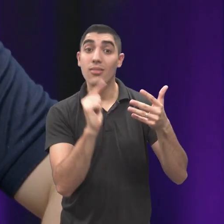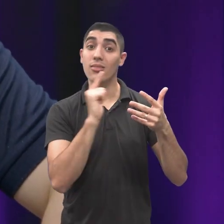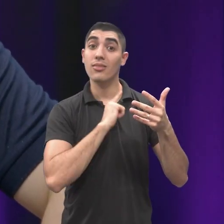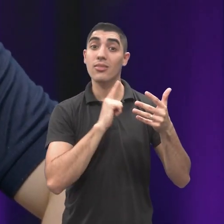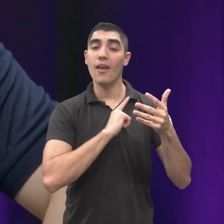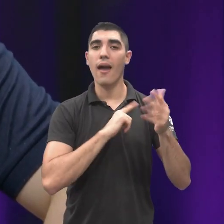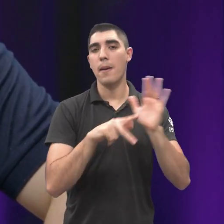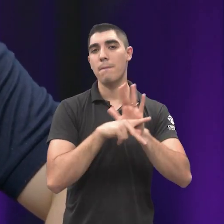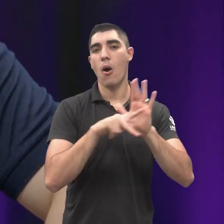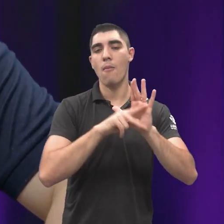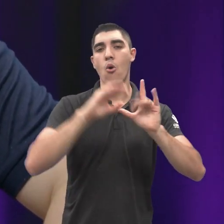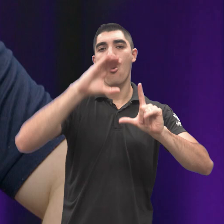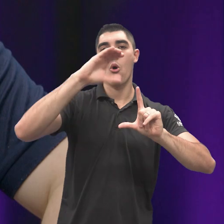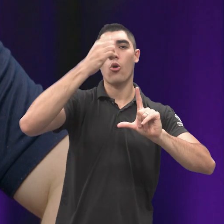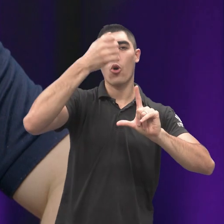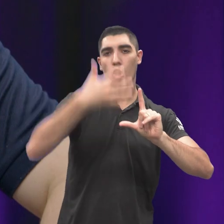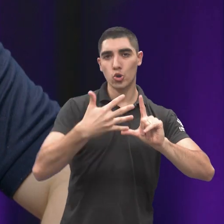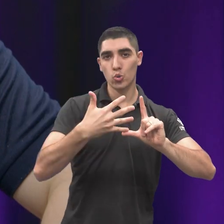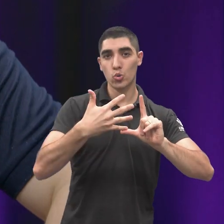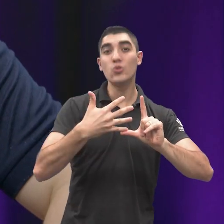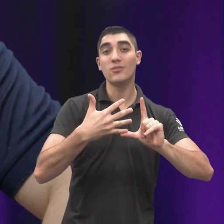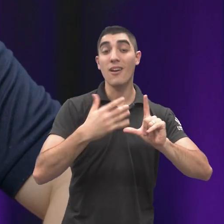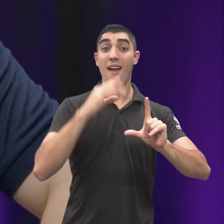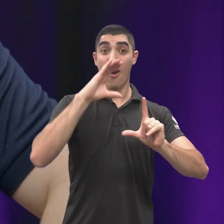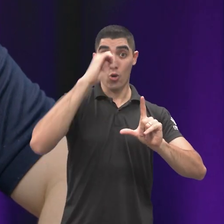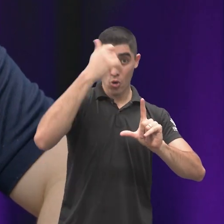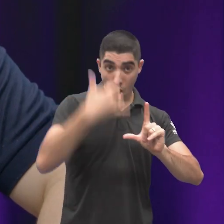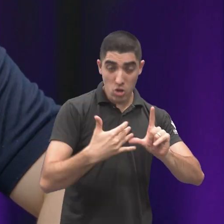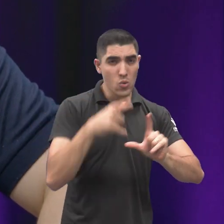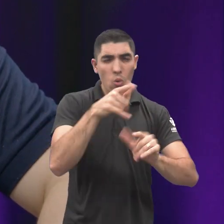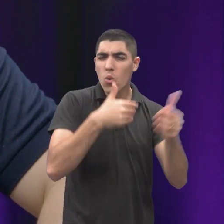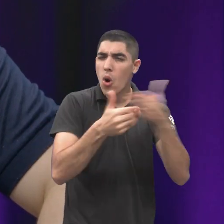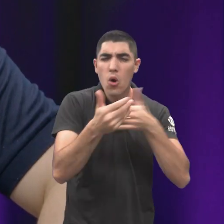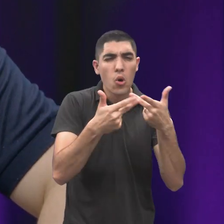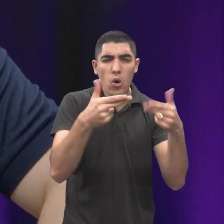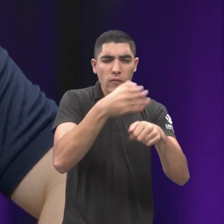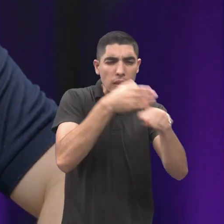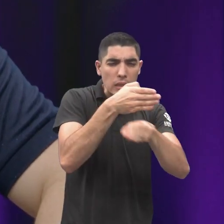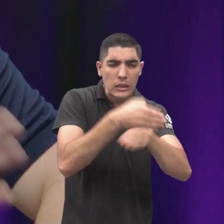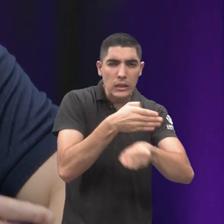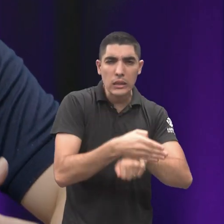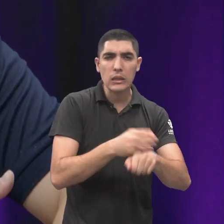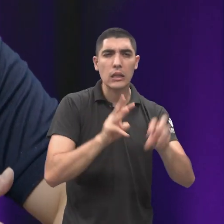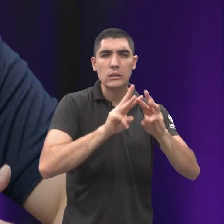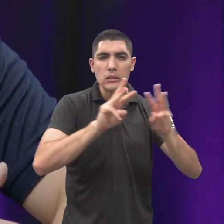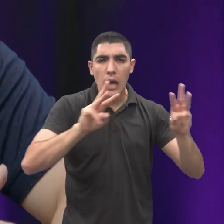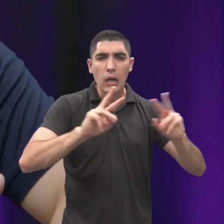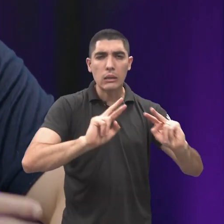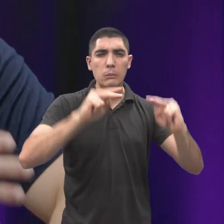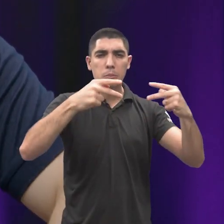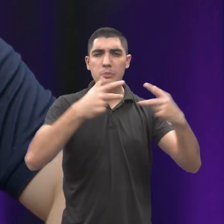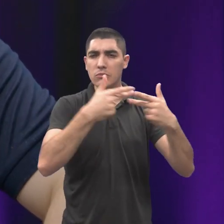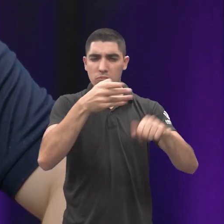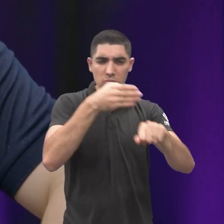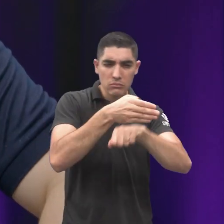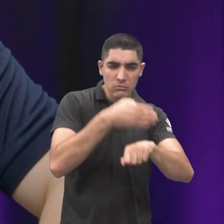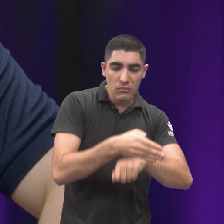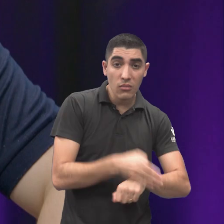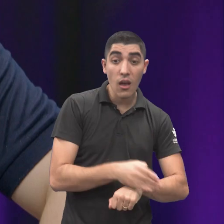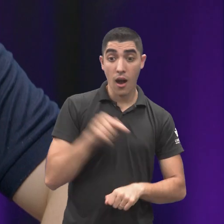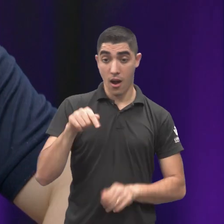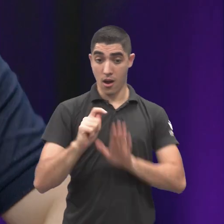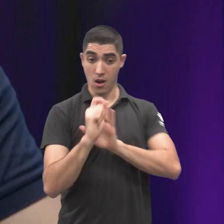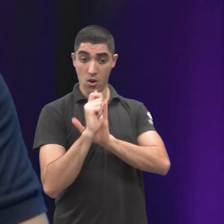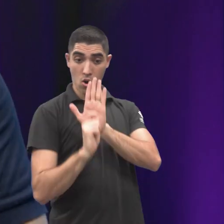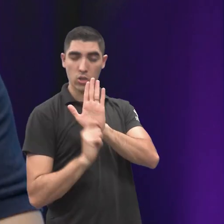você faz na internet, ele está monitorando. Então, o tempo que você permanece numa página, as páginas que você acessou, os públicos que